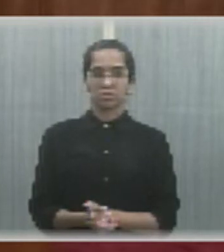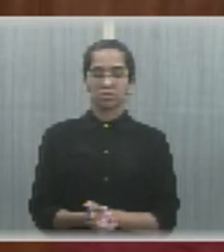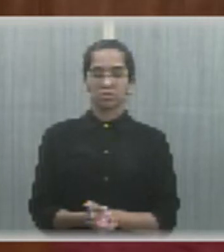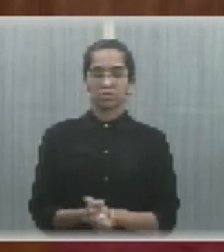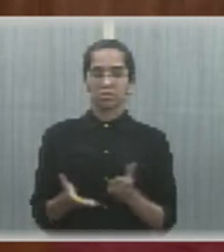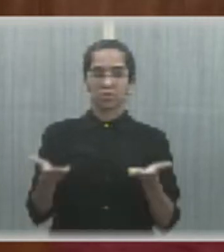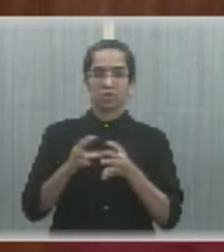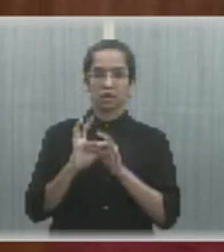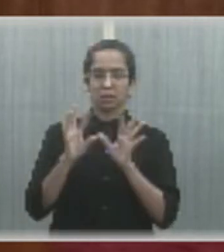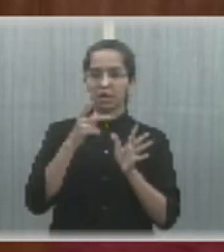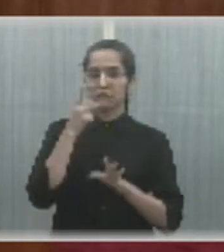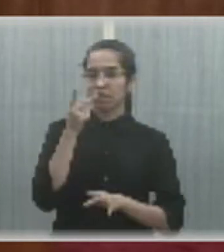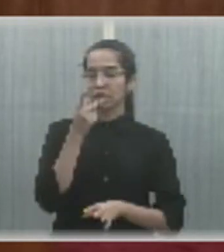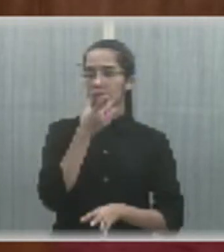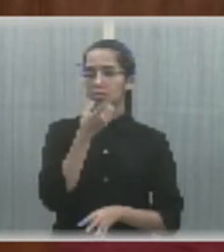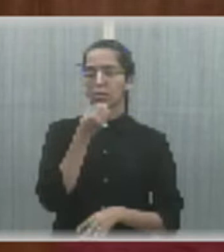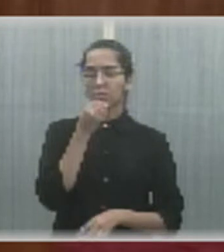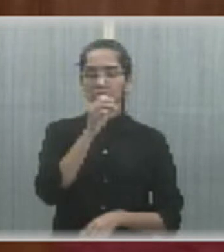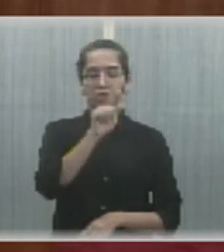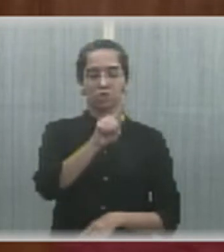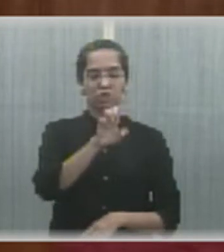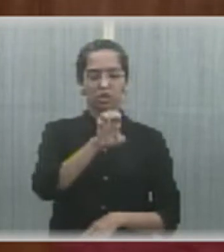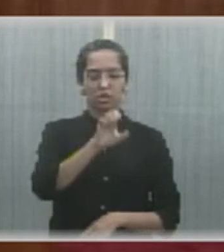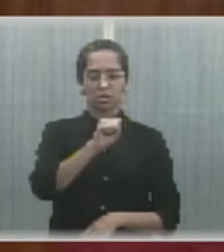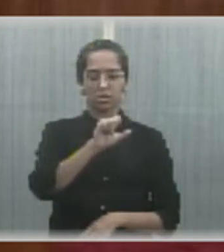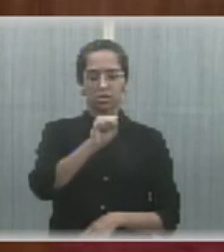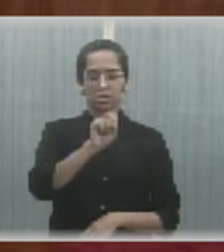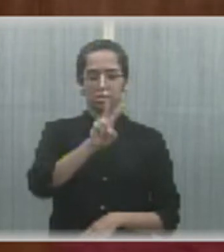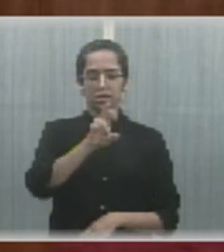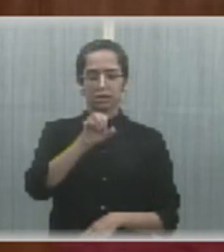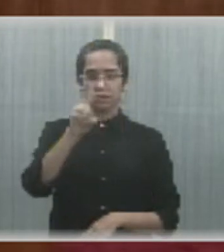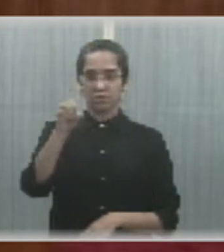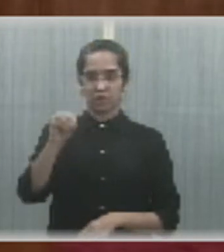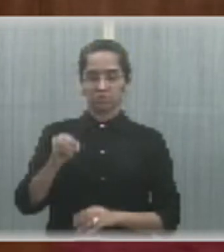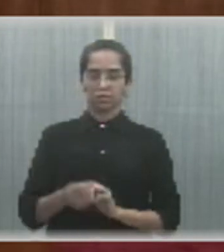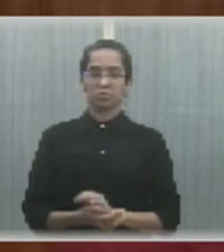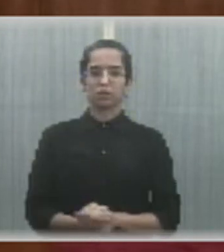Com a palavra agora o deputado Jessivaldo Isaías.